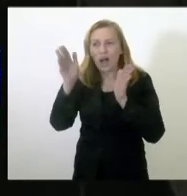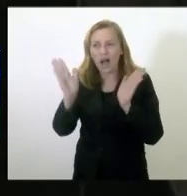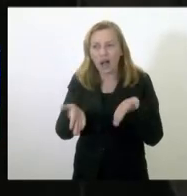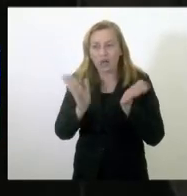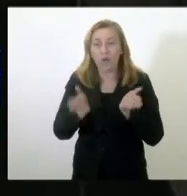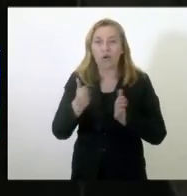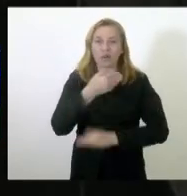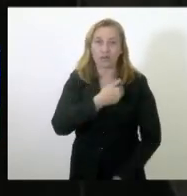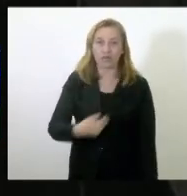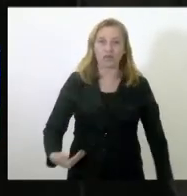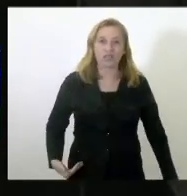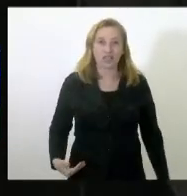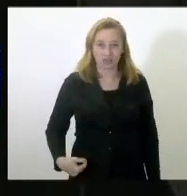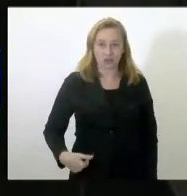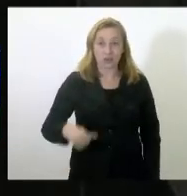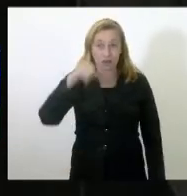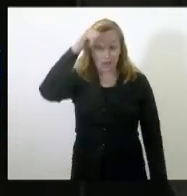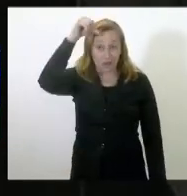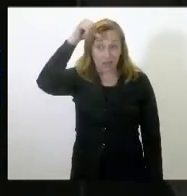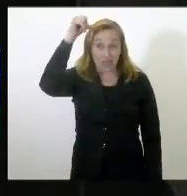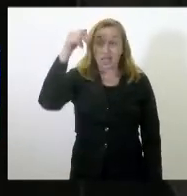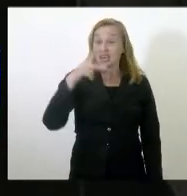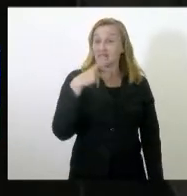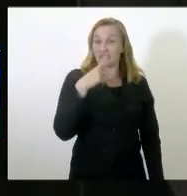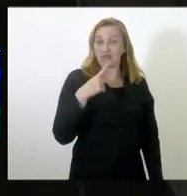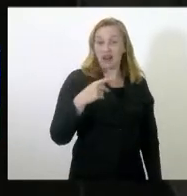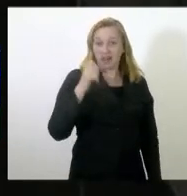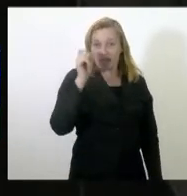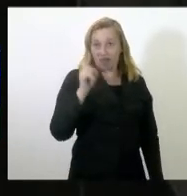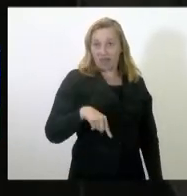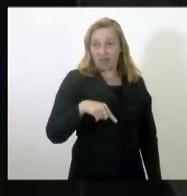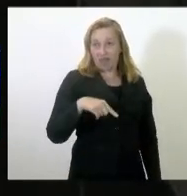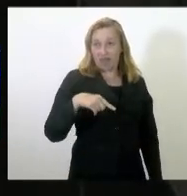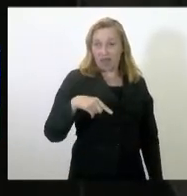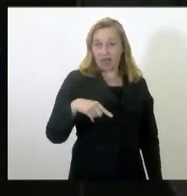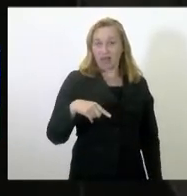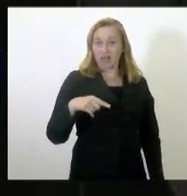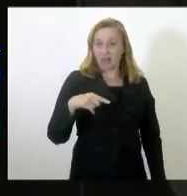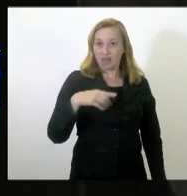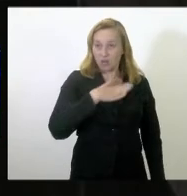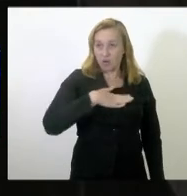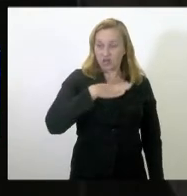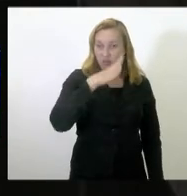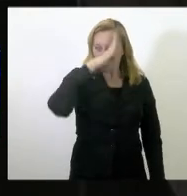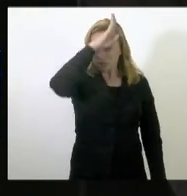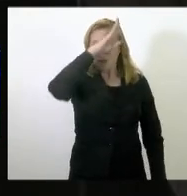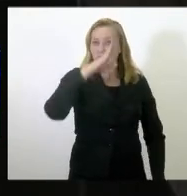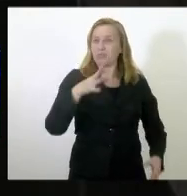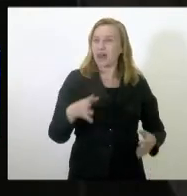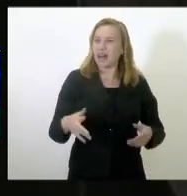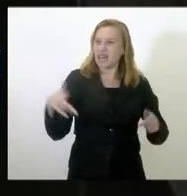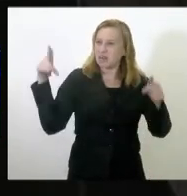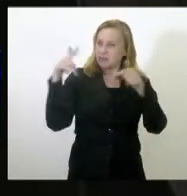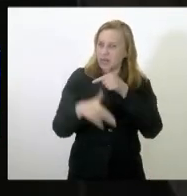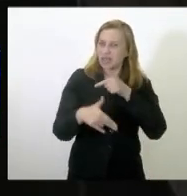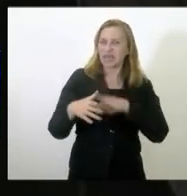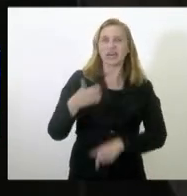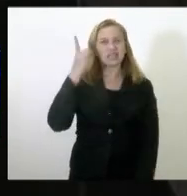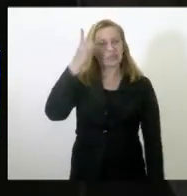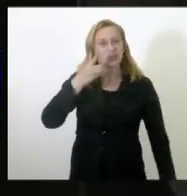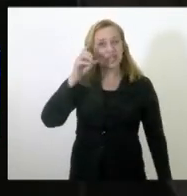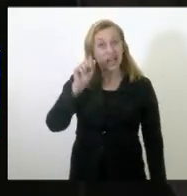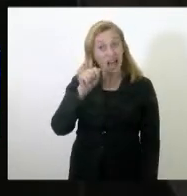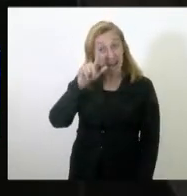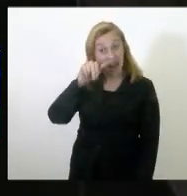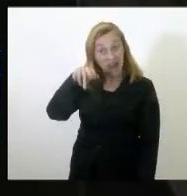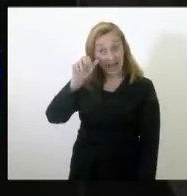Cláudio Castro, que se diz bolsonarista, para poder atrapalhar a deputada Ana Passos,